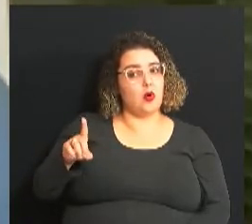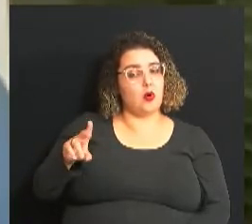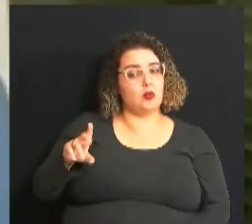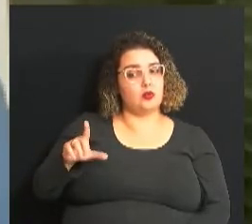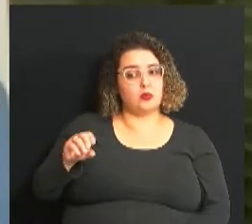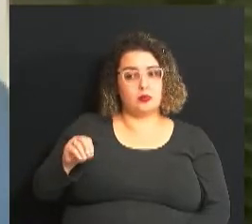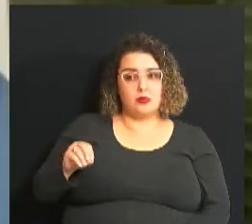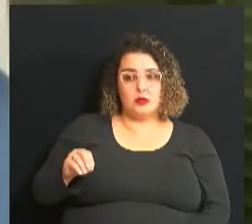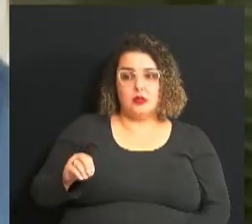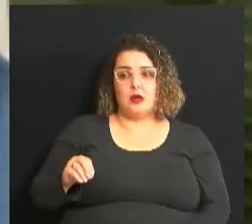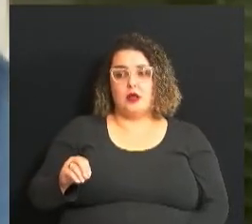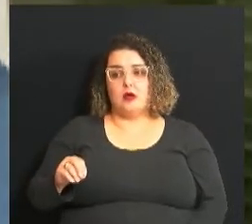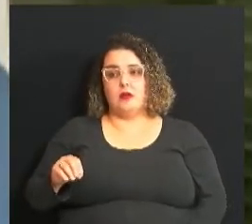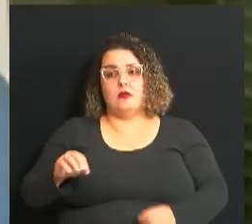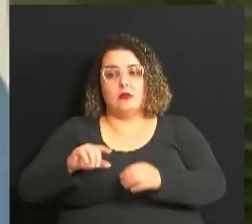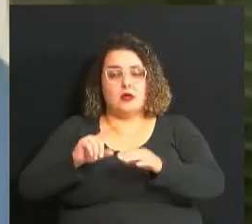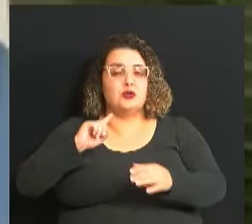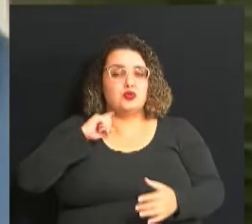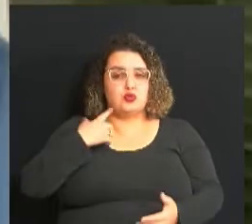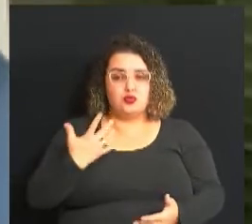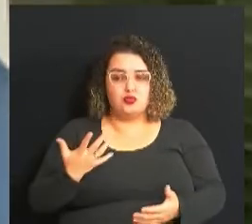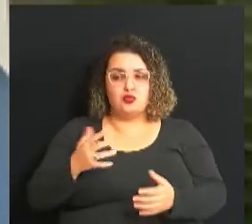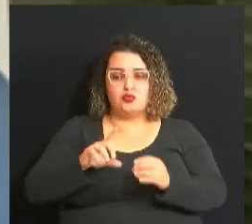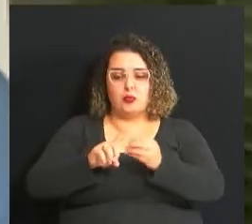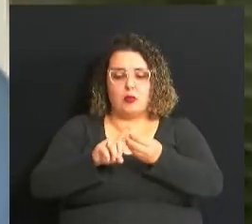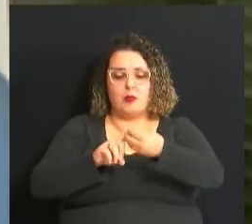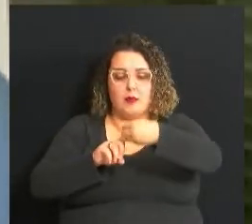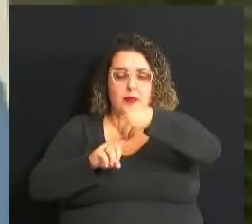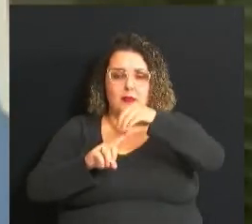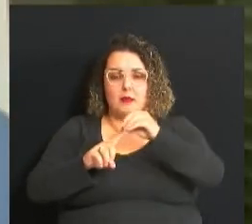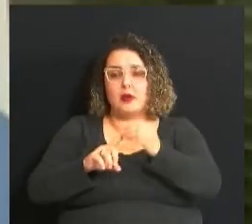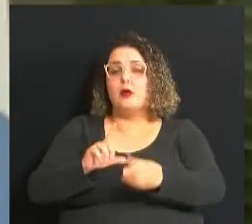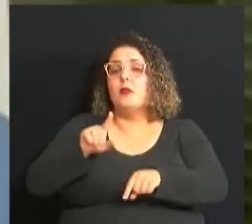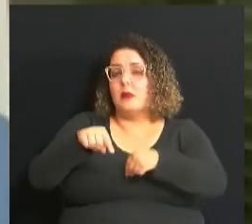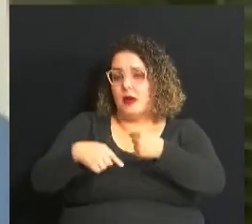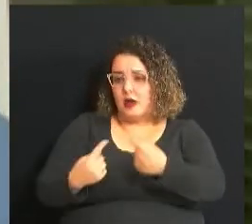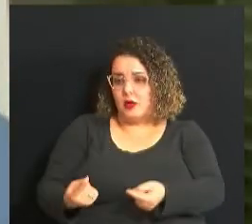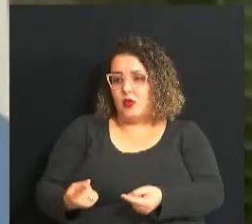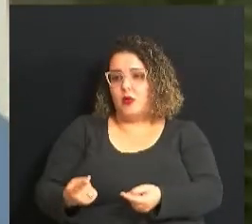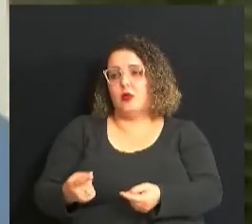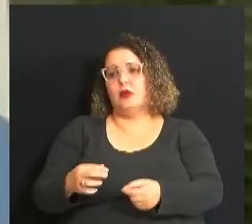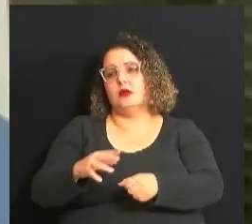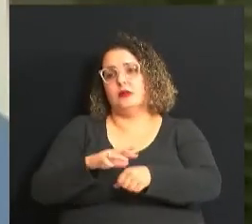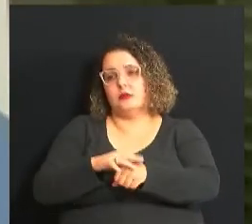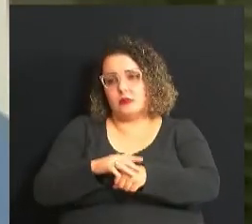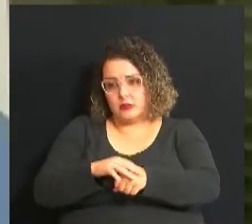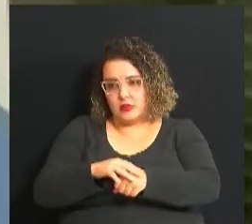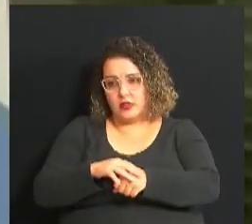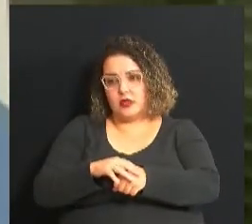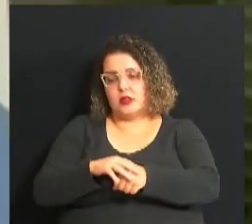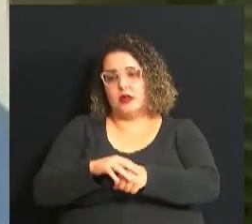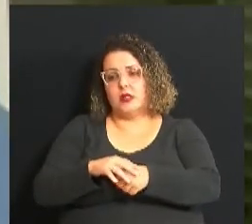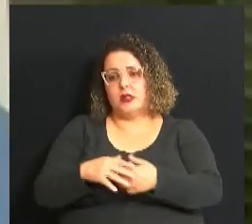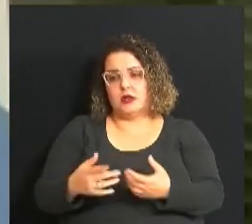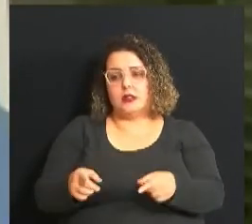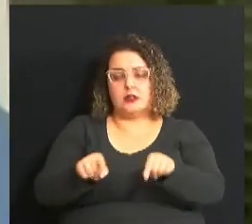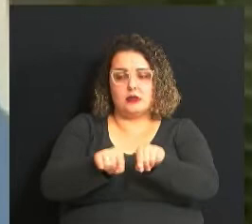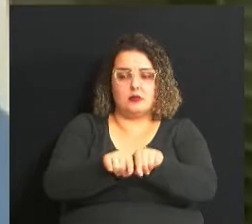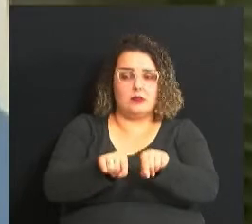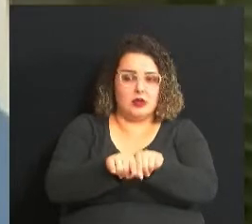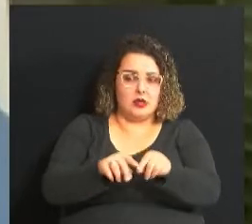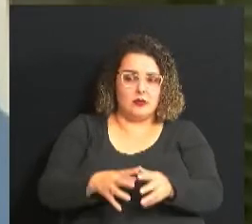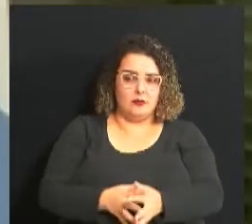sujo, várias úlceras que aparecem. Essa é uma outra doença, não é a sífilis, mas é uma doença que transcorre